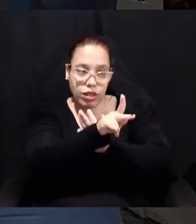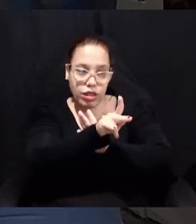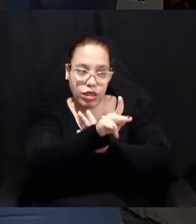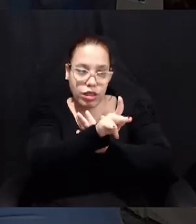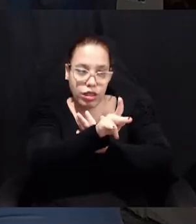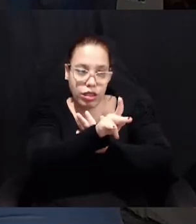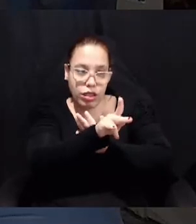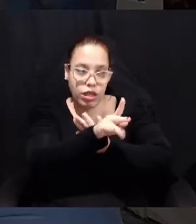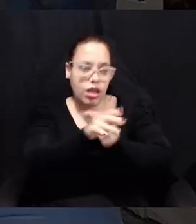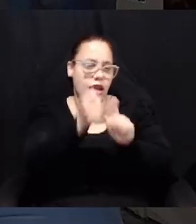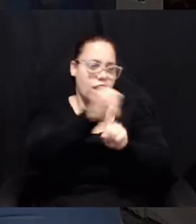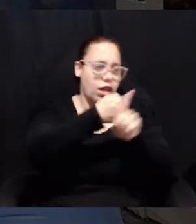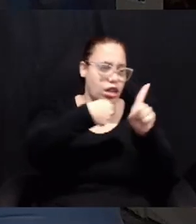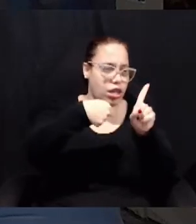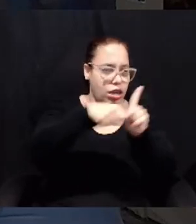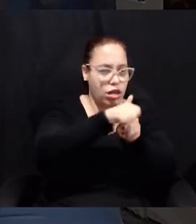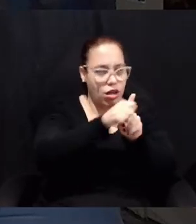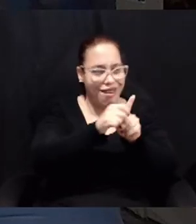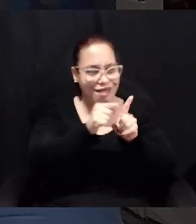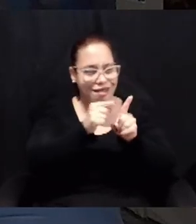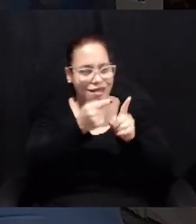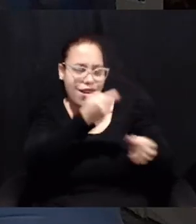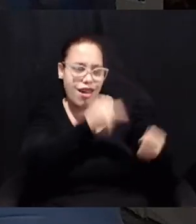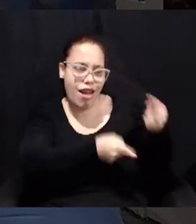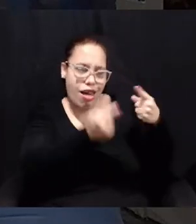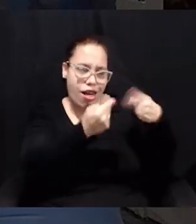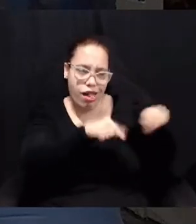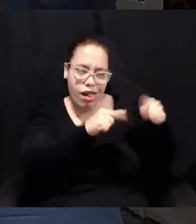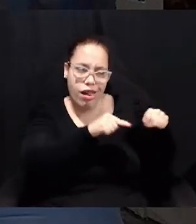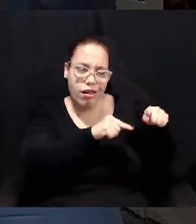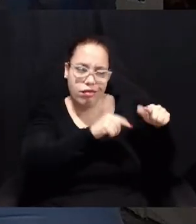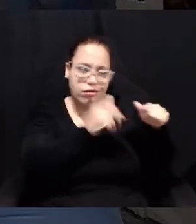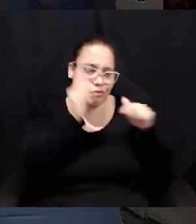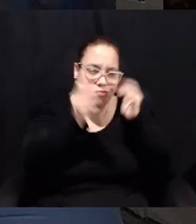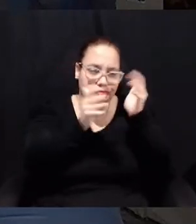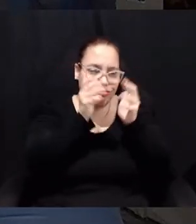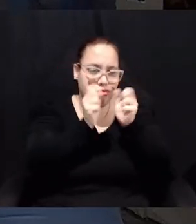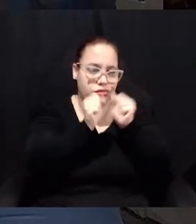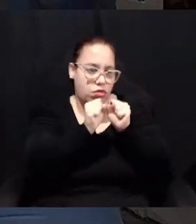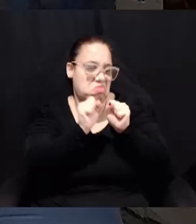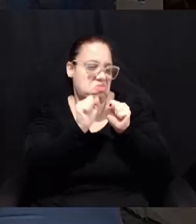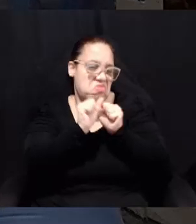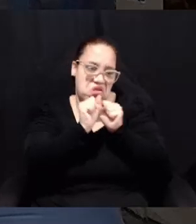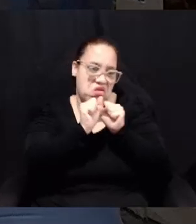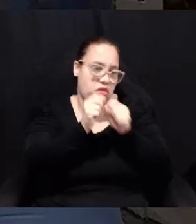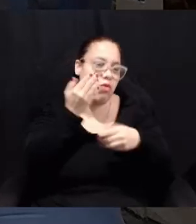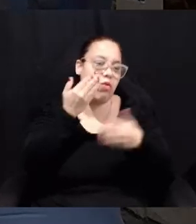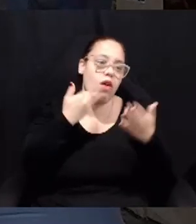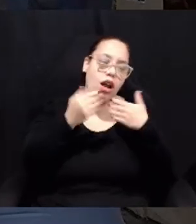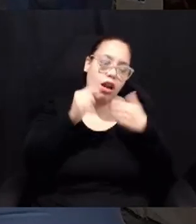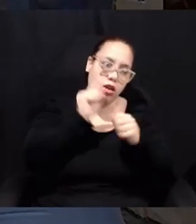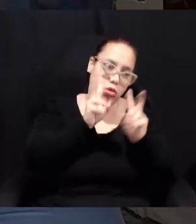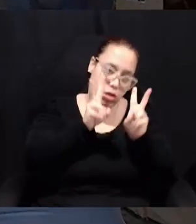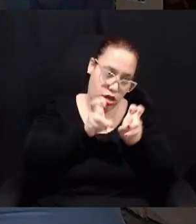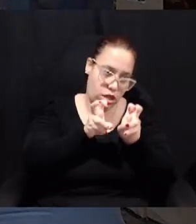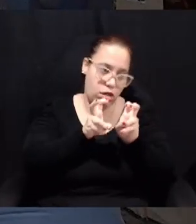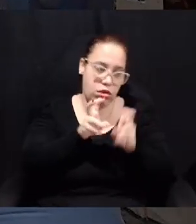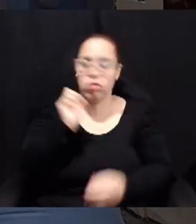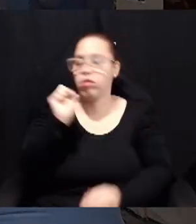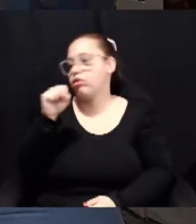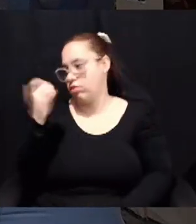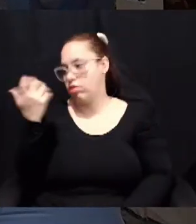sociais ou algum questionamento, alguma troca de ideia. E aí você fala, pô, acho que a gente podia falar sobre isso. Acontece? Sim, acontece